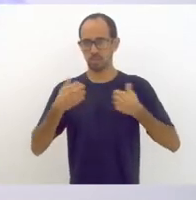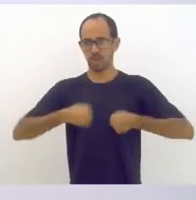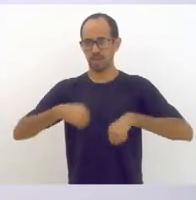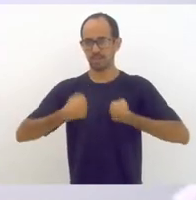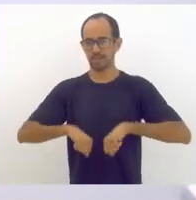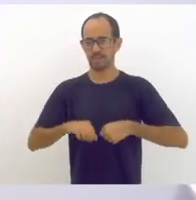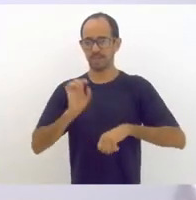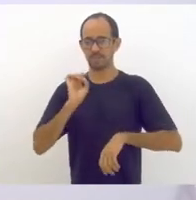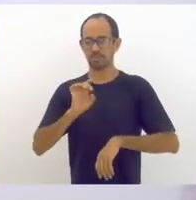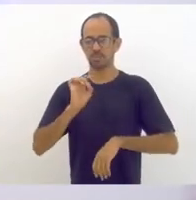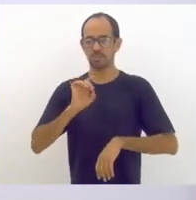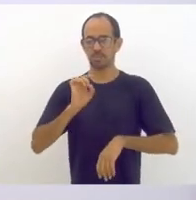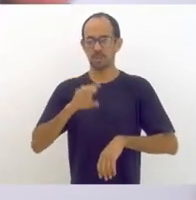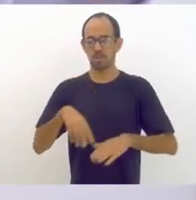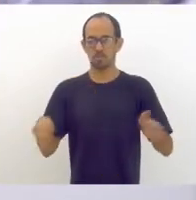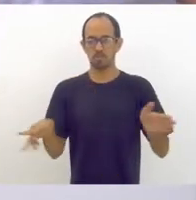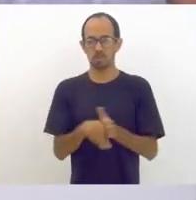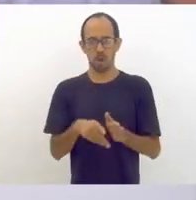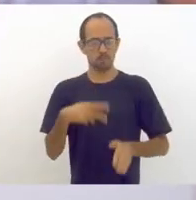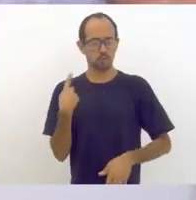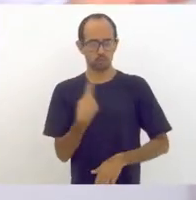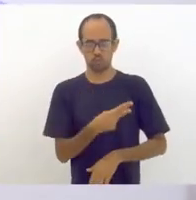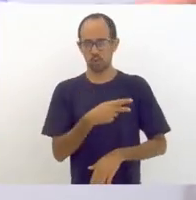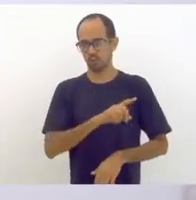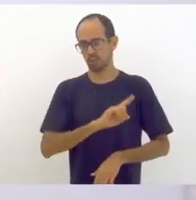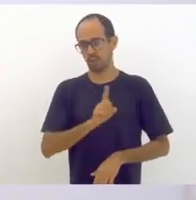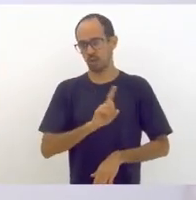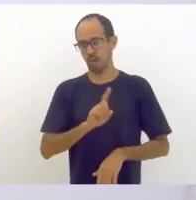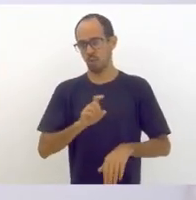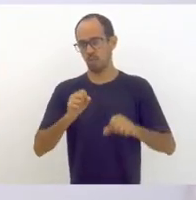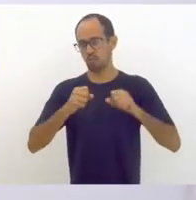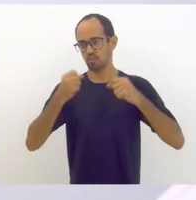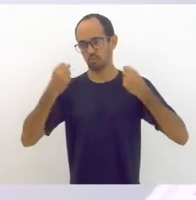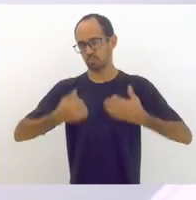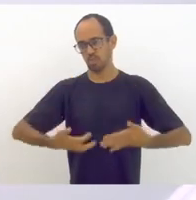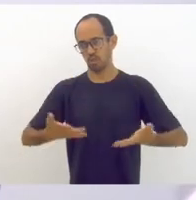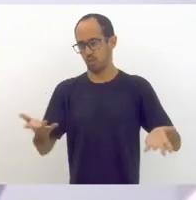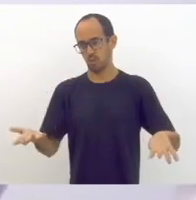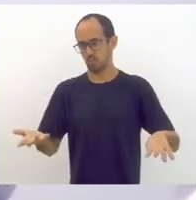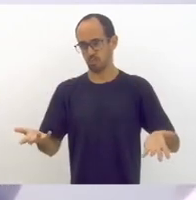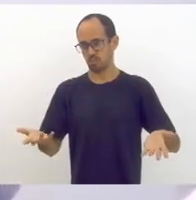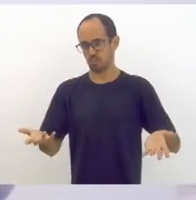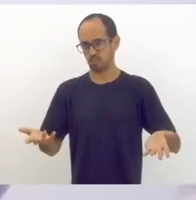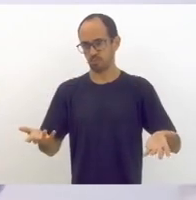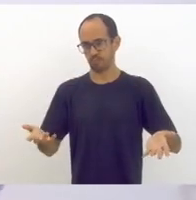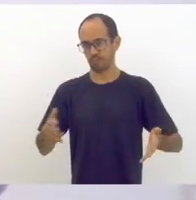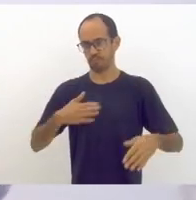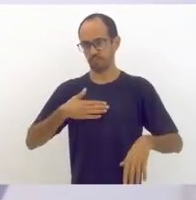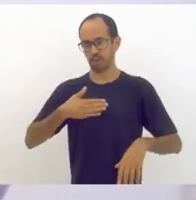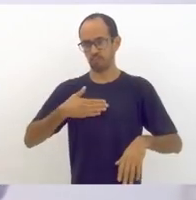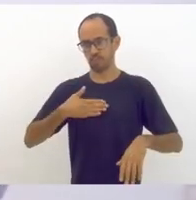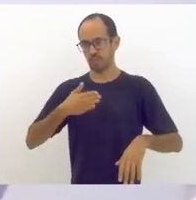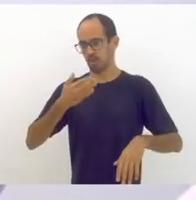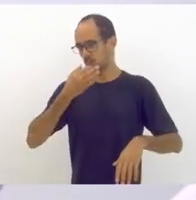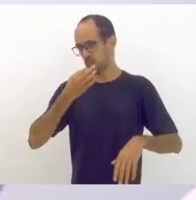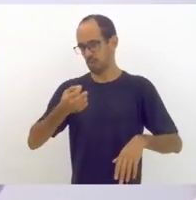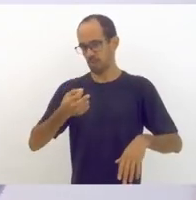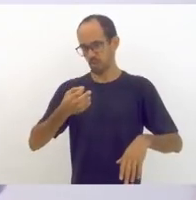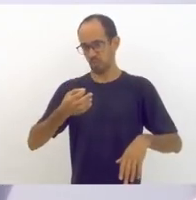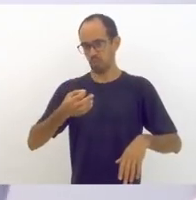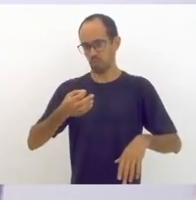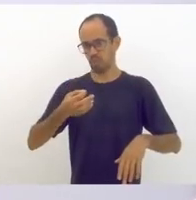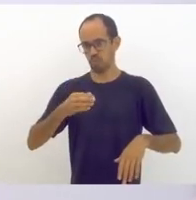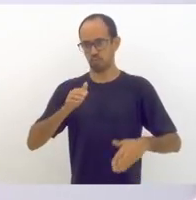assim, pelo menos você não explicitou, né? Então, assim, do ponto de vista prático, eu já queria solicitar